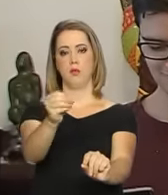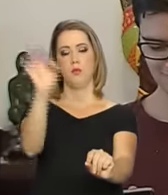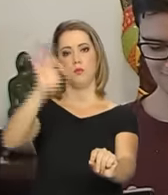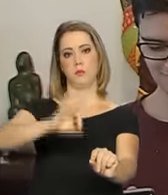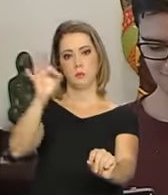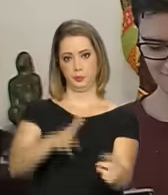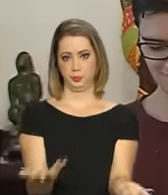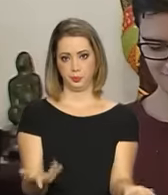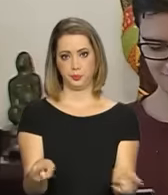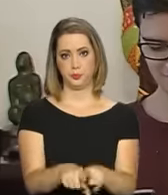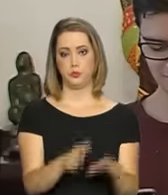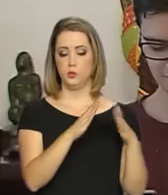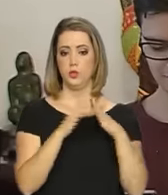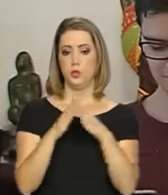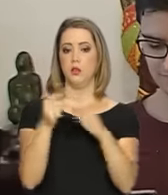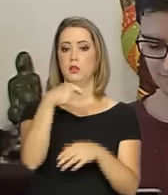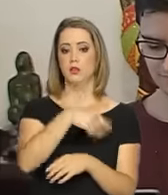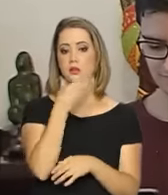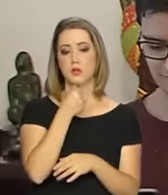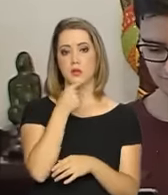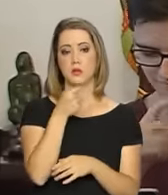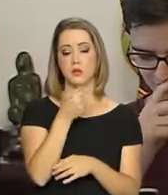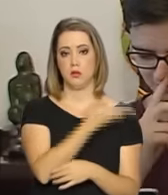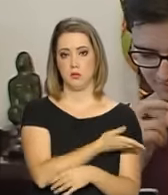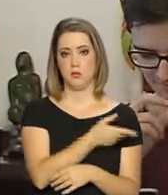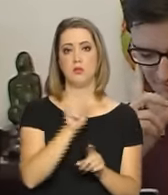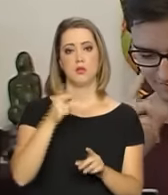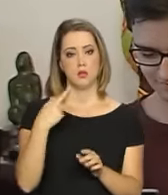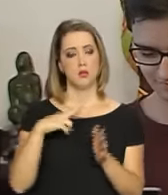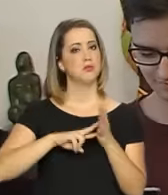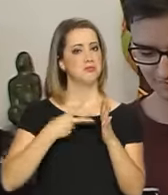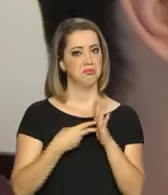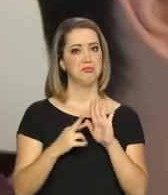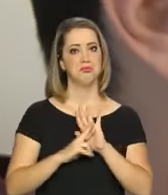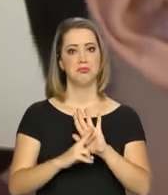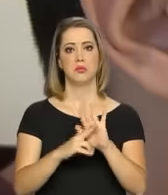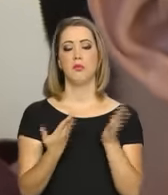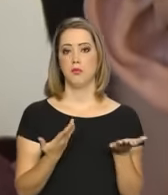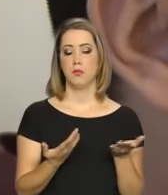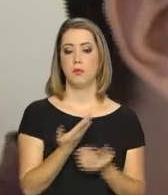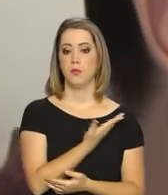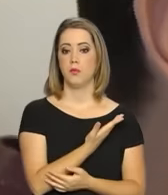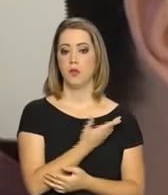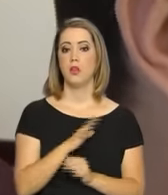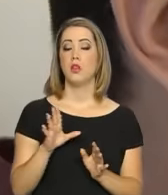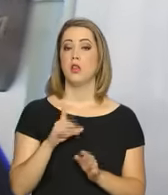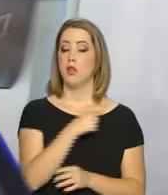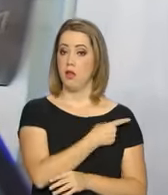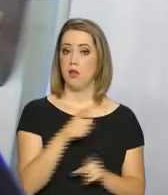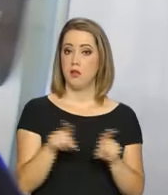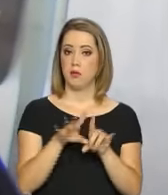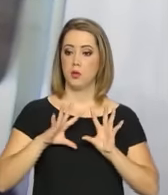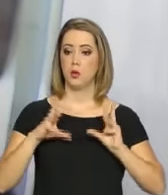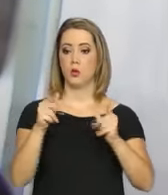70% a casa do Mateus aqui em Brasília representa bem essa situação ele e boa parte da família